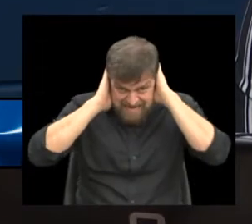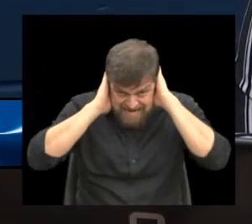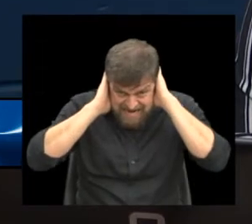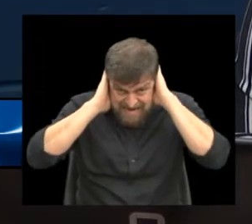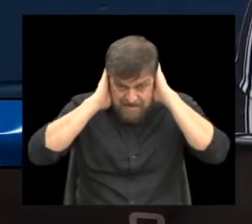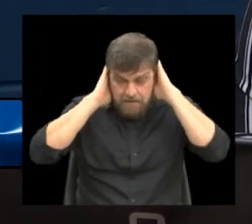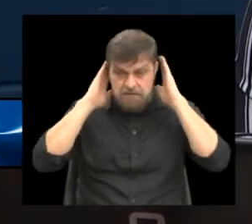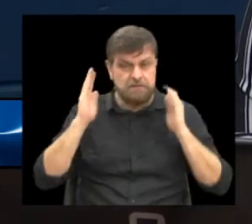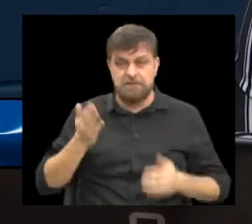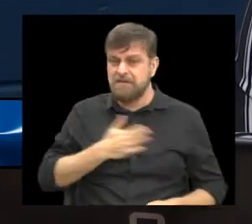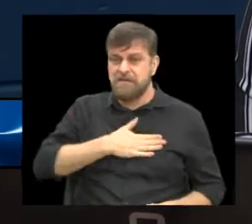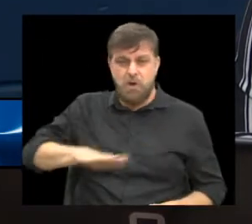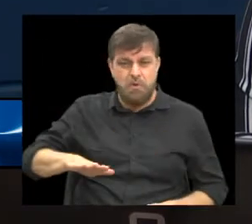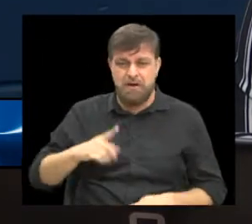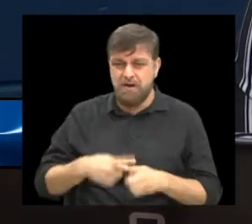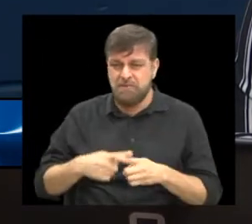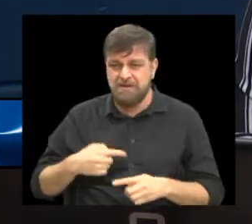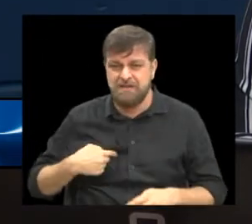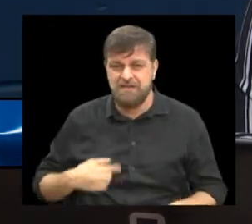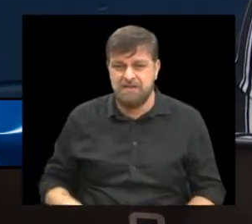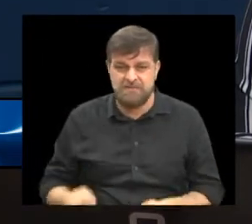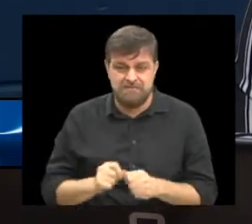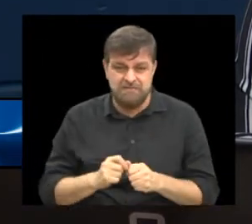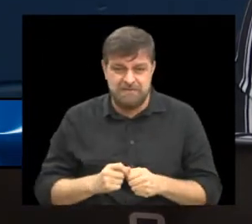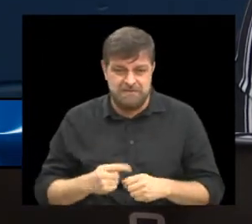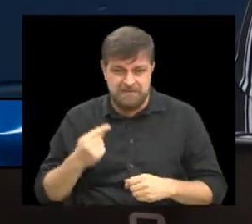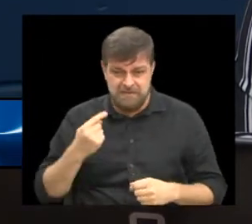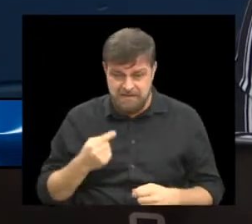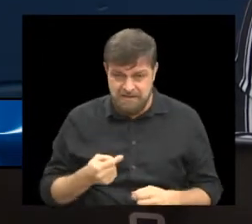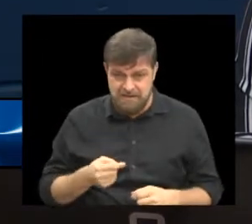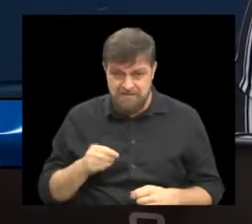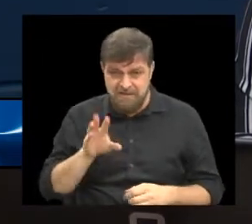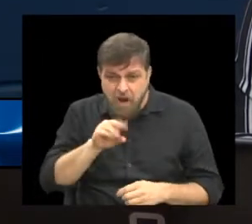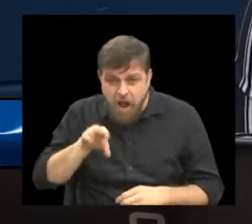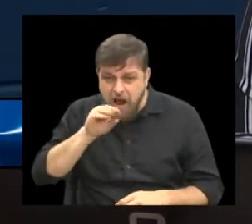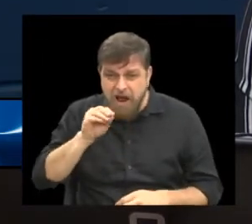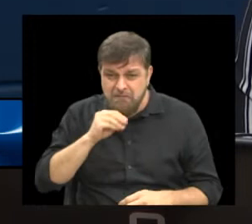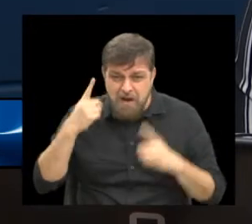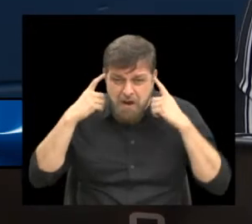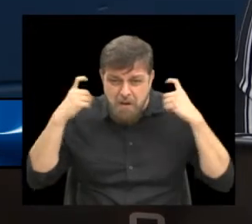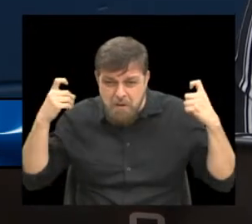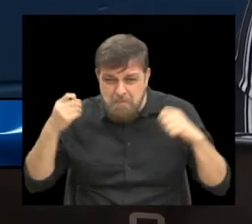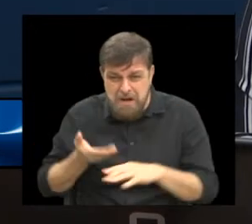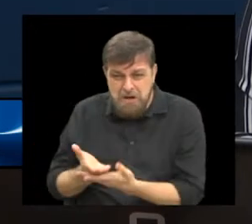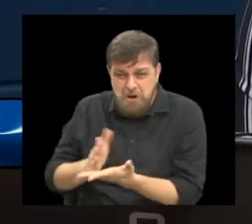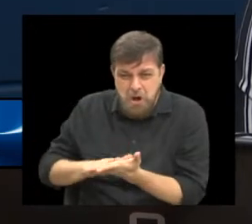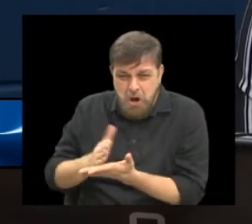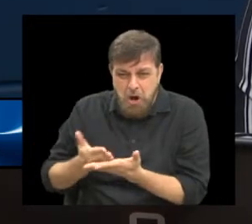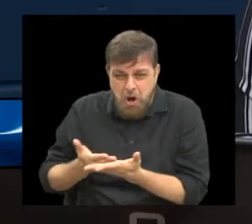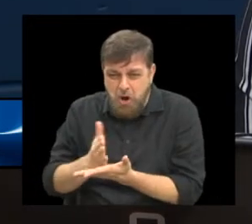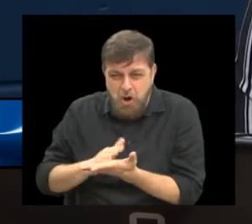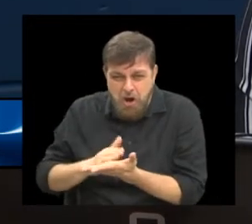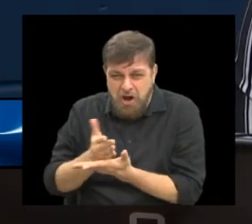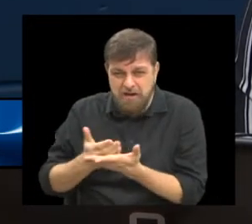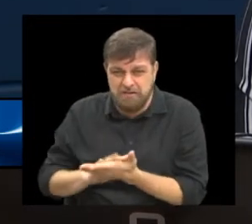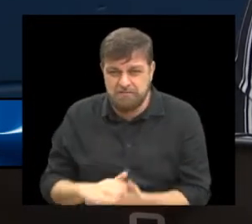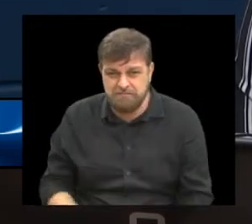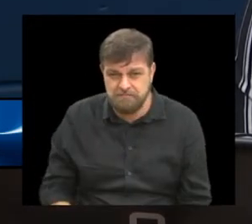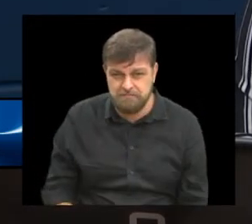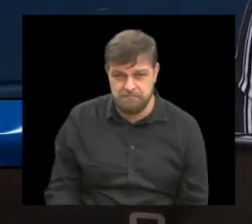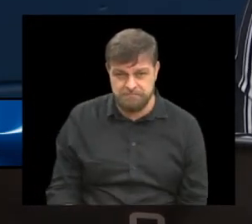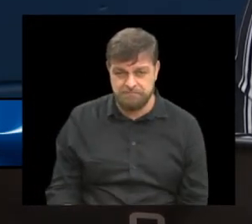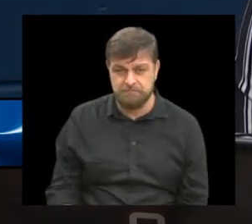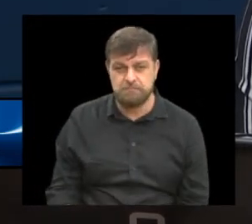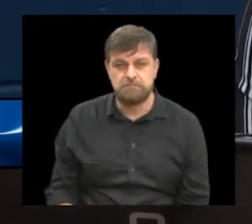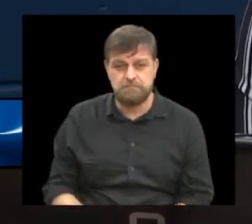em cima, porque daí eles ouvem a ressonância deles mesmos e aquele barulho externo começam a ficar mais suaves.